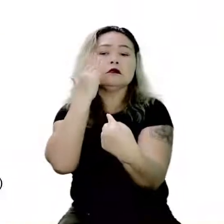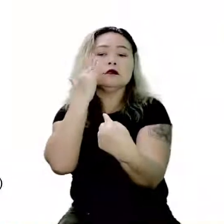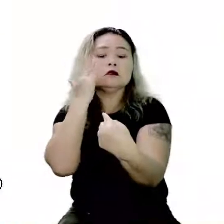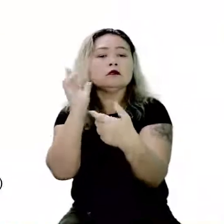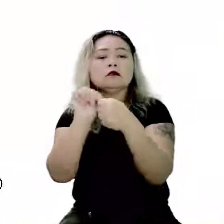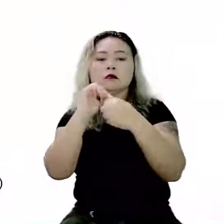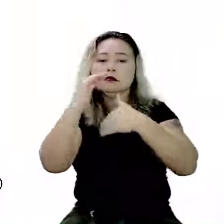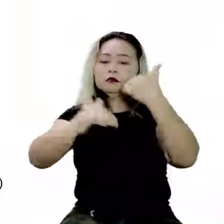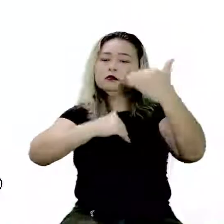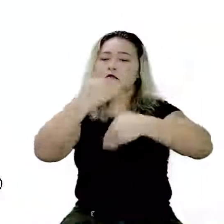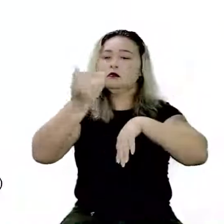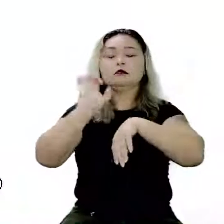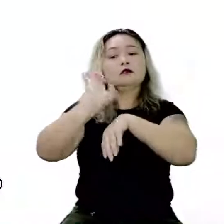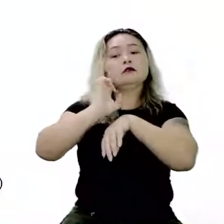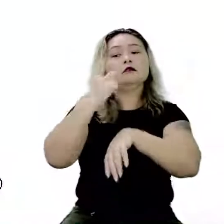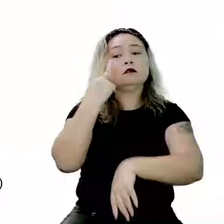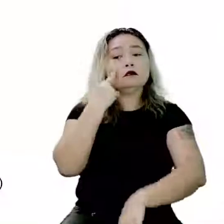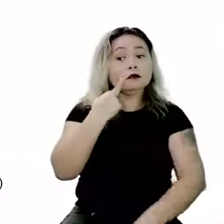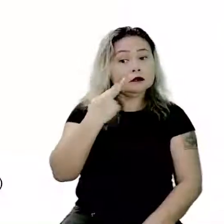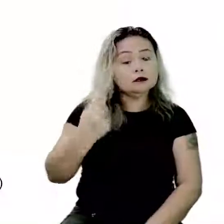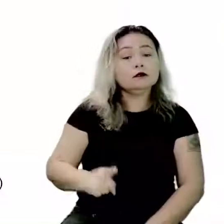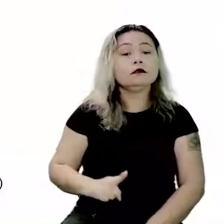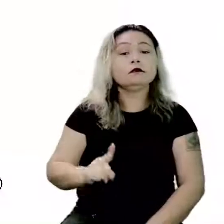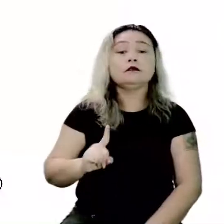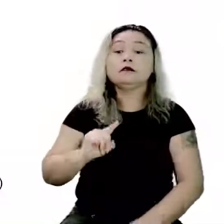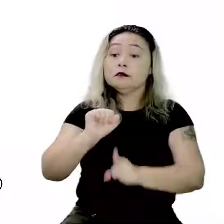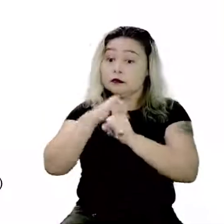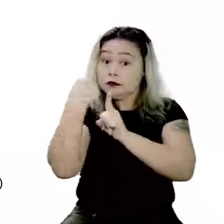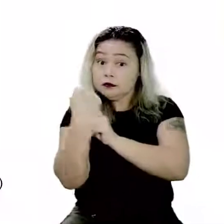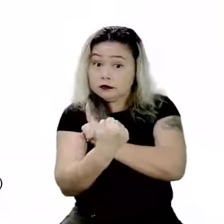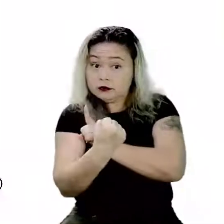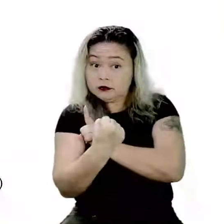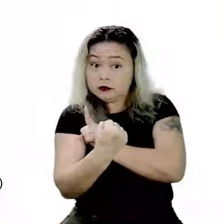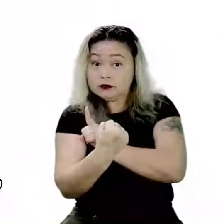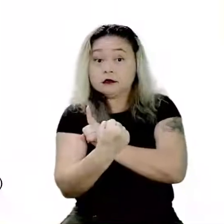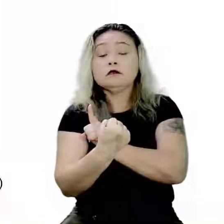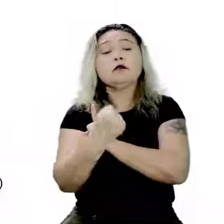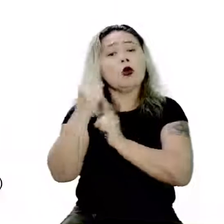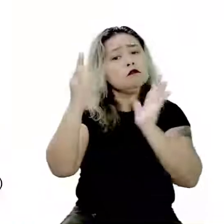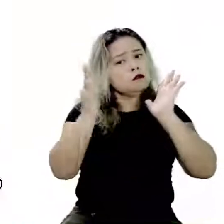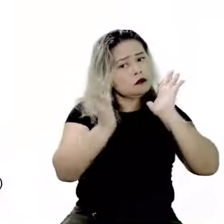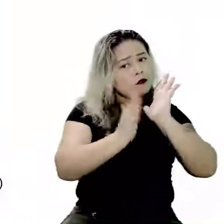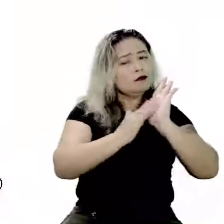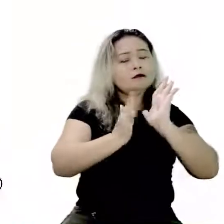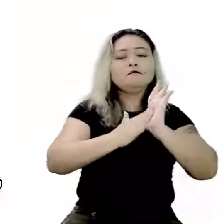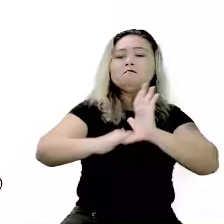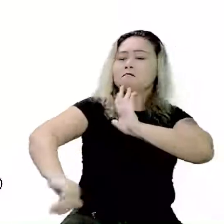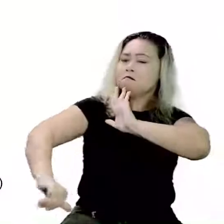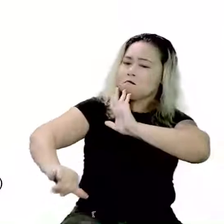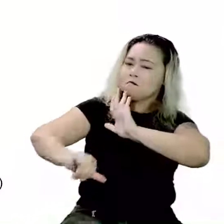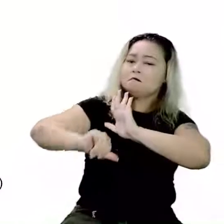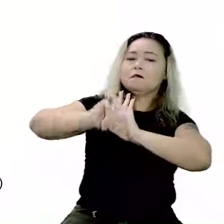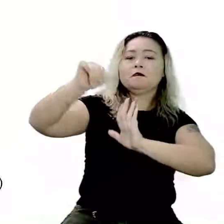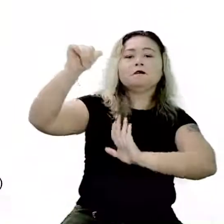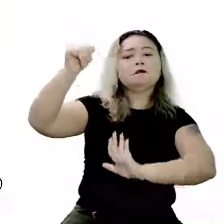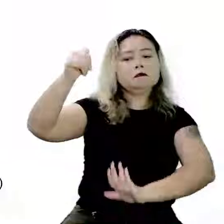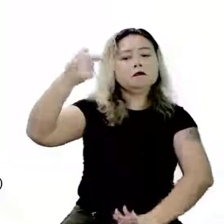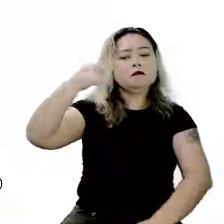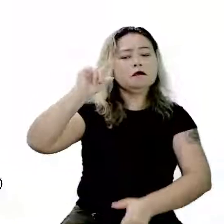viabilizar o nosso desenvolvimento. Socialmente, foi uma proposta